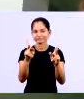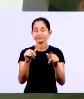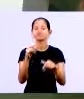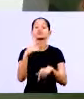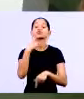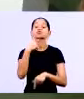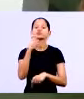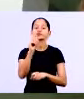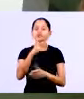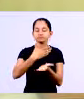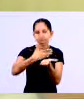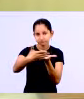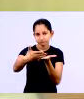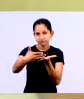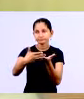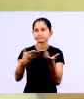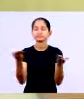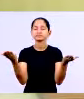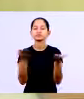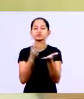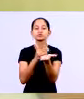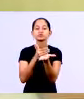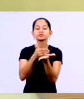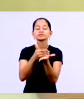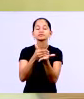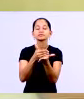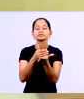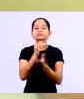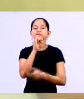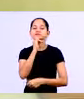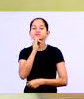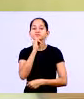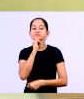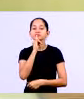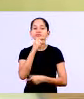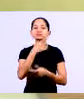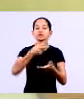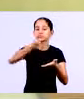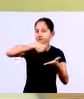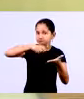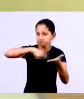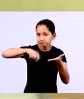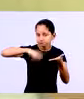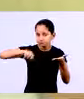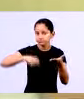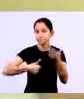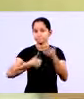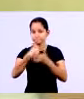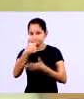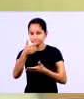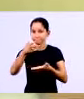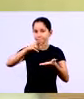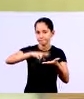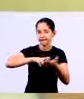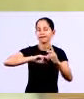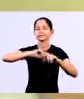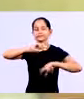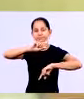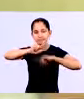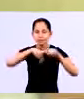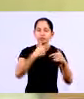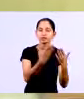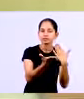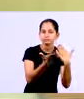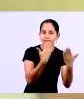Vamos iniciar com as correções e quando forem surgindo as dúvidas, a gente